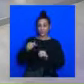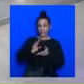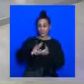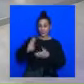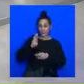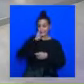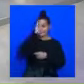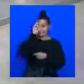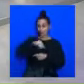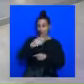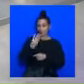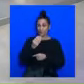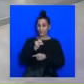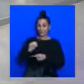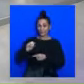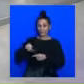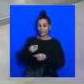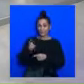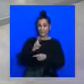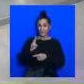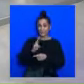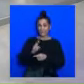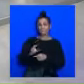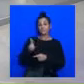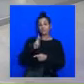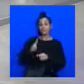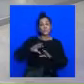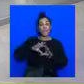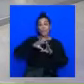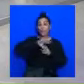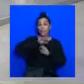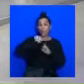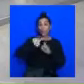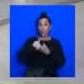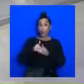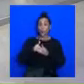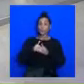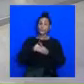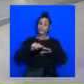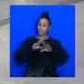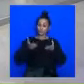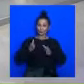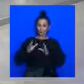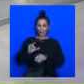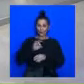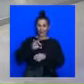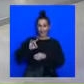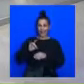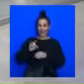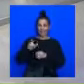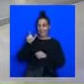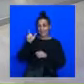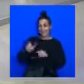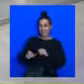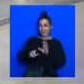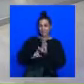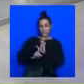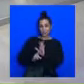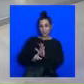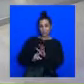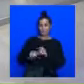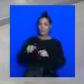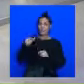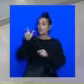de R$400 mil. E nós vamos utilizar todos esses 7 globos. Cada globo equivale a uma coluna. Então